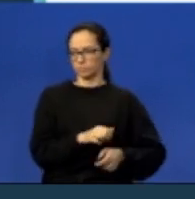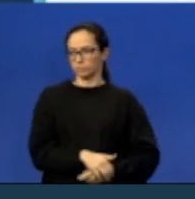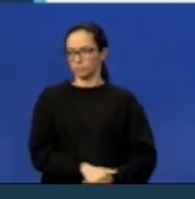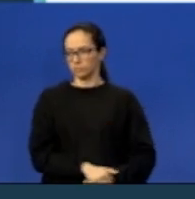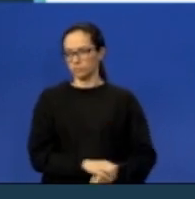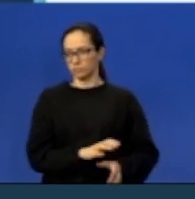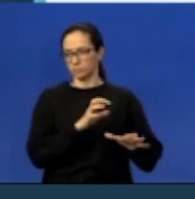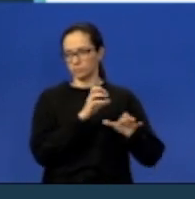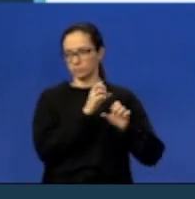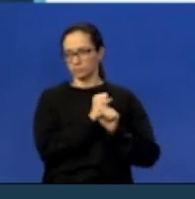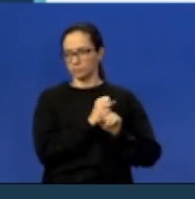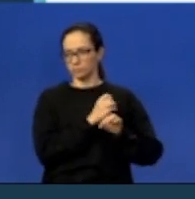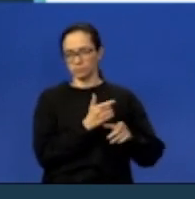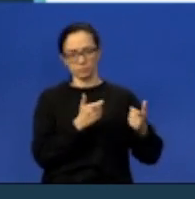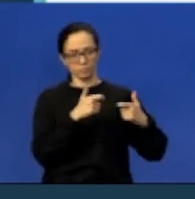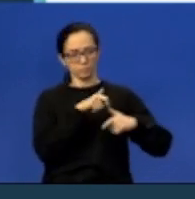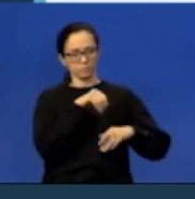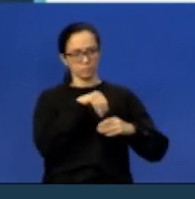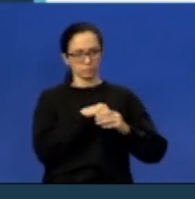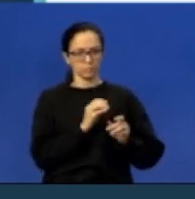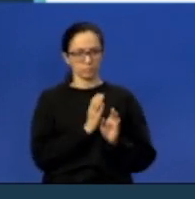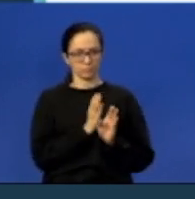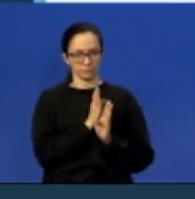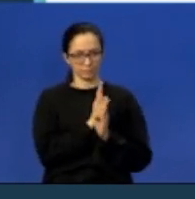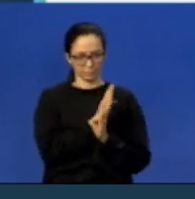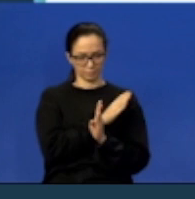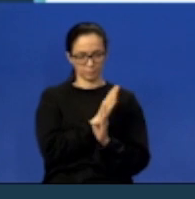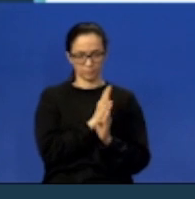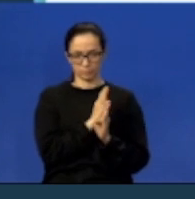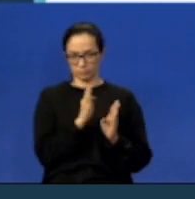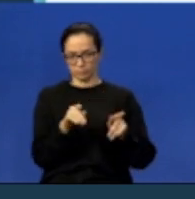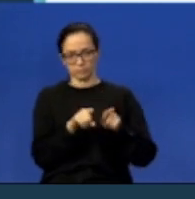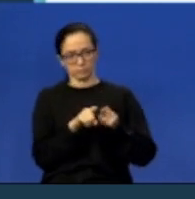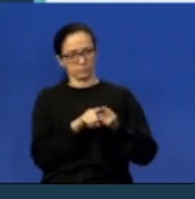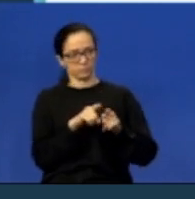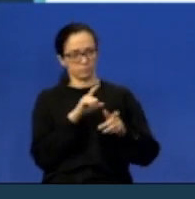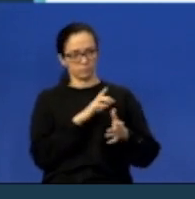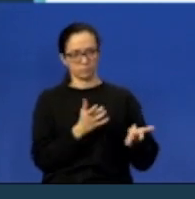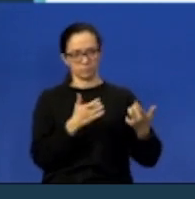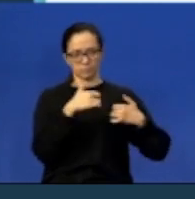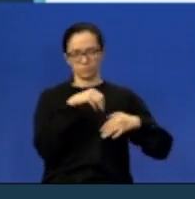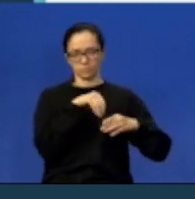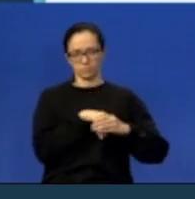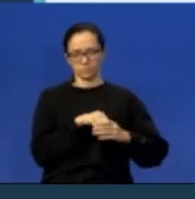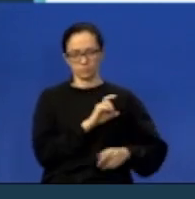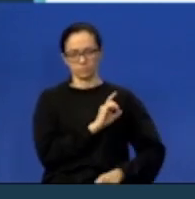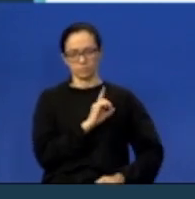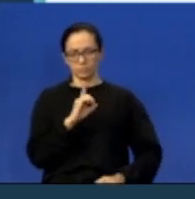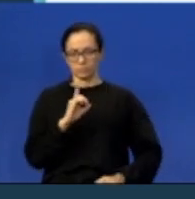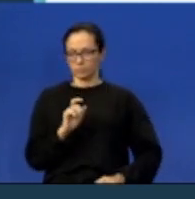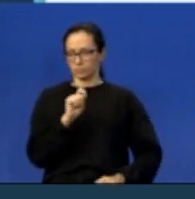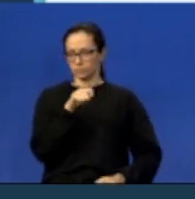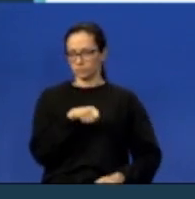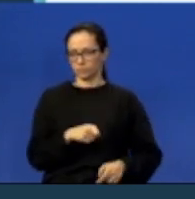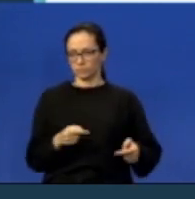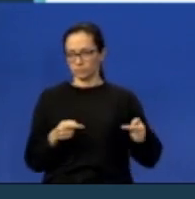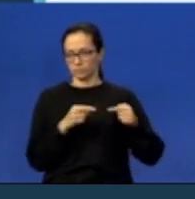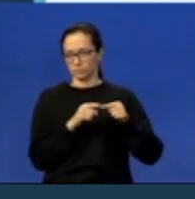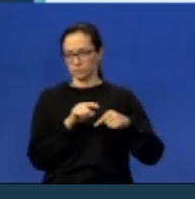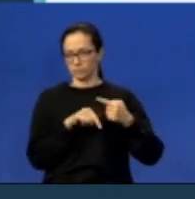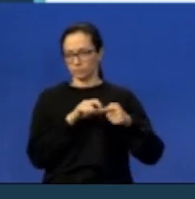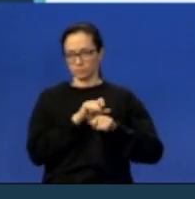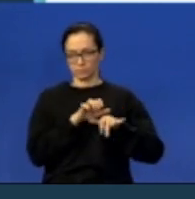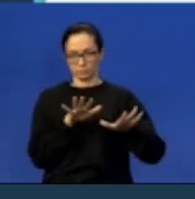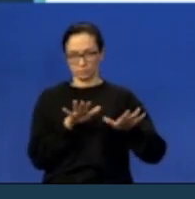está localizado entre, né, o átrio e o ventrículo, e ele está localizado na parte inferior do átrio direito, próximo à válvula